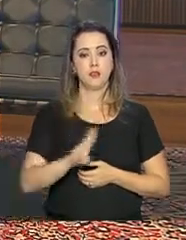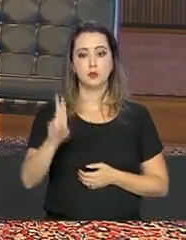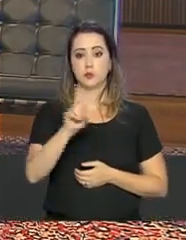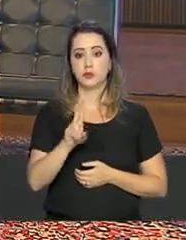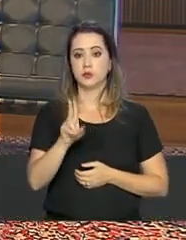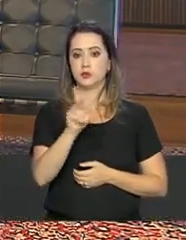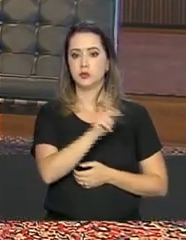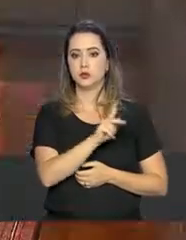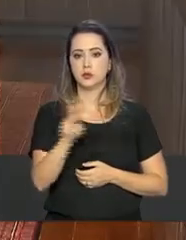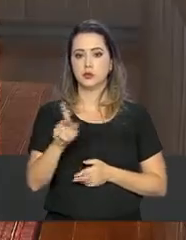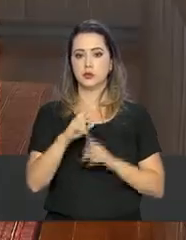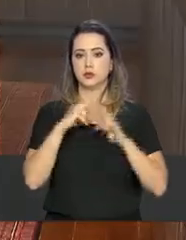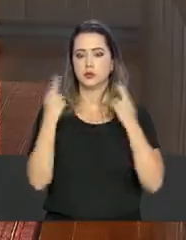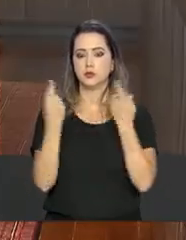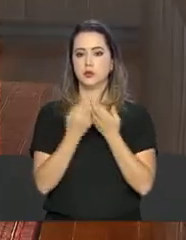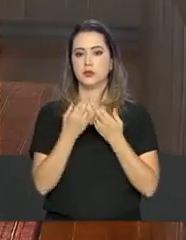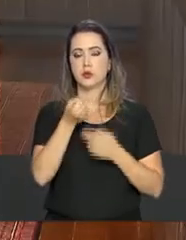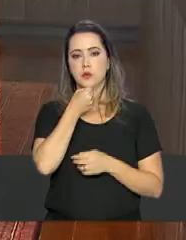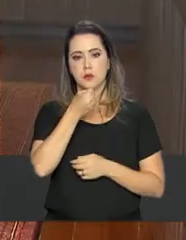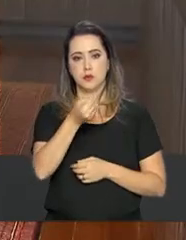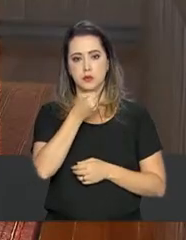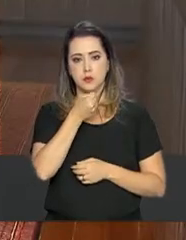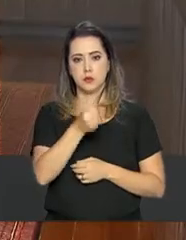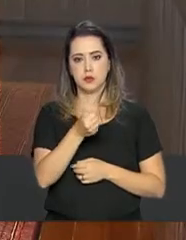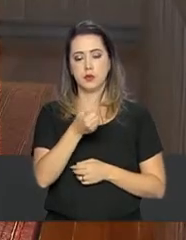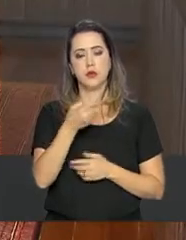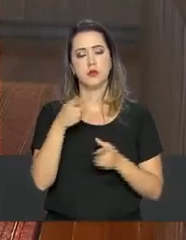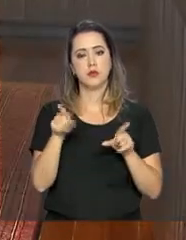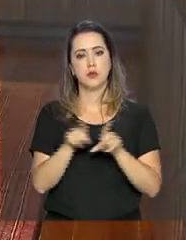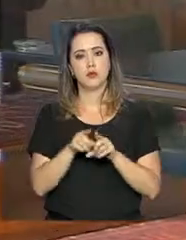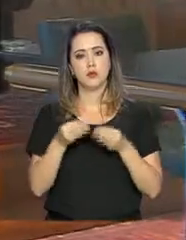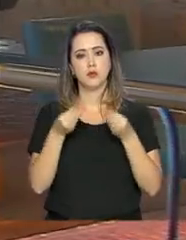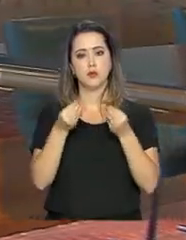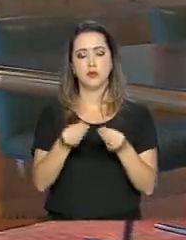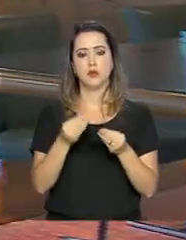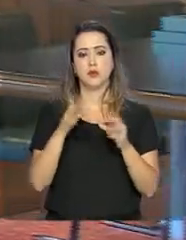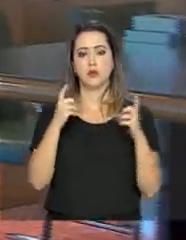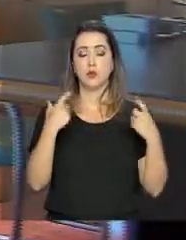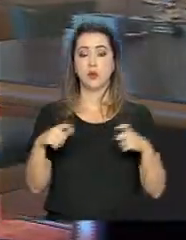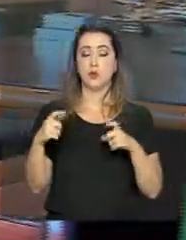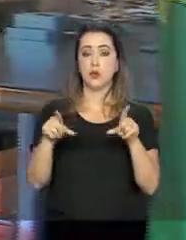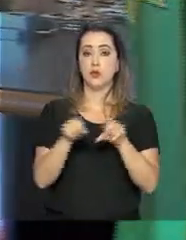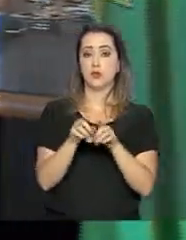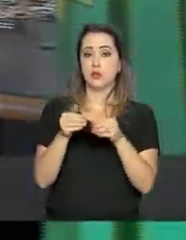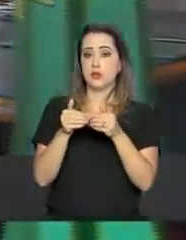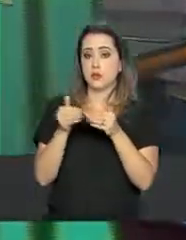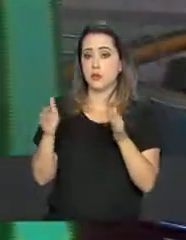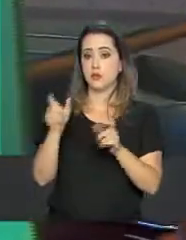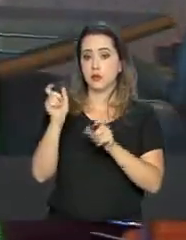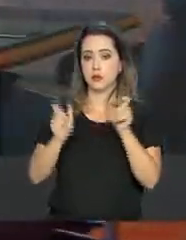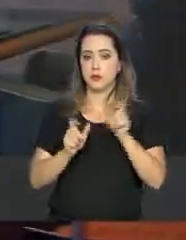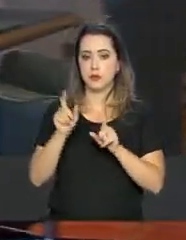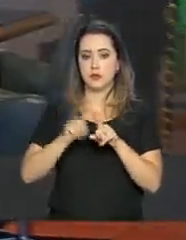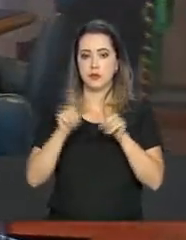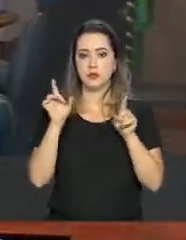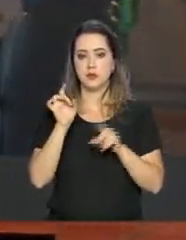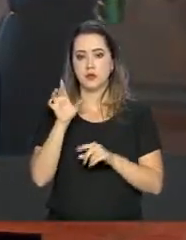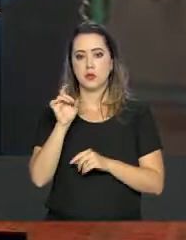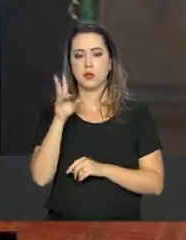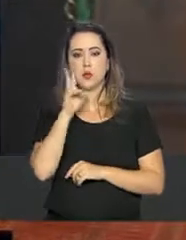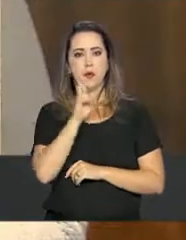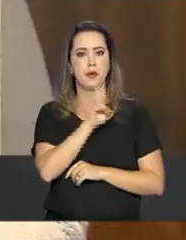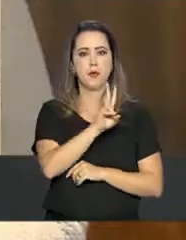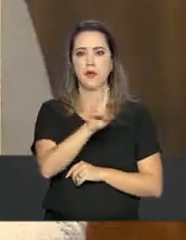presidentes para reuniões entrevistas e gravações de discursos à nação o espaço também está aberto ao público mas só para uma rápida